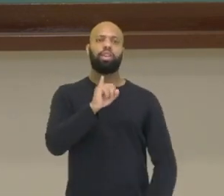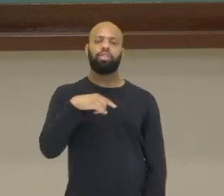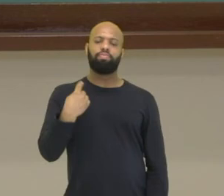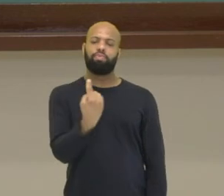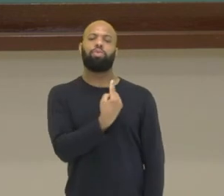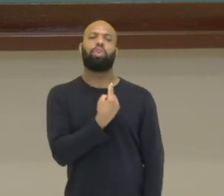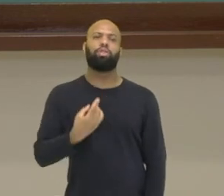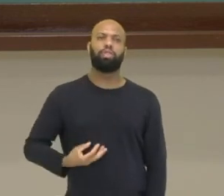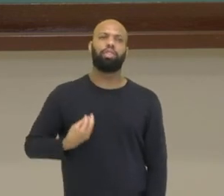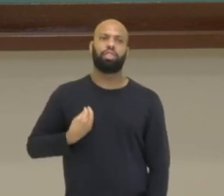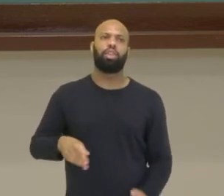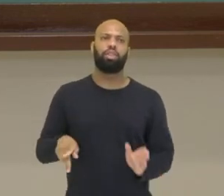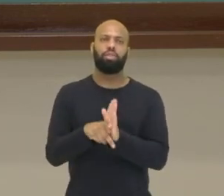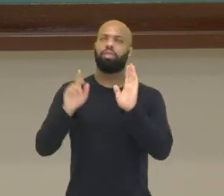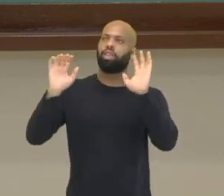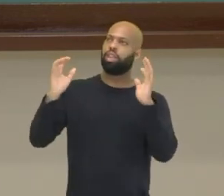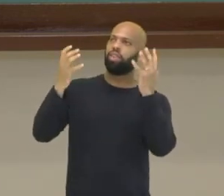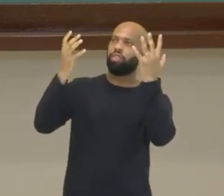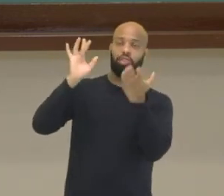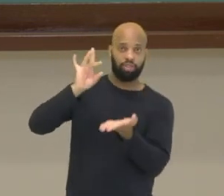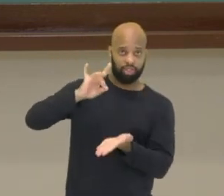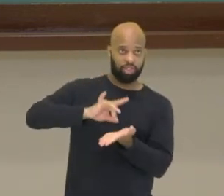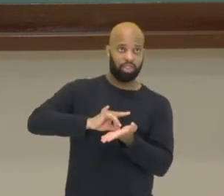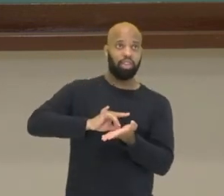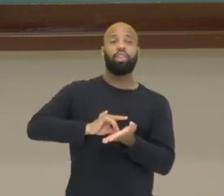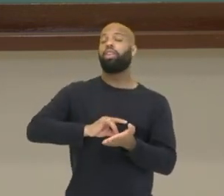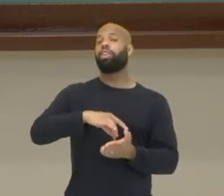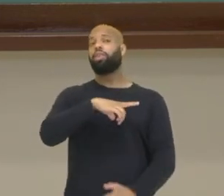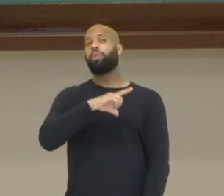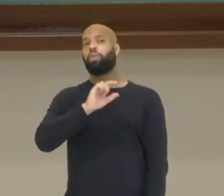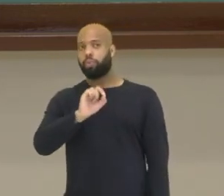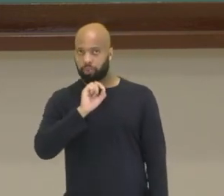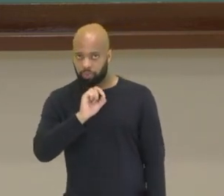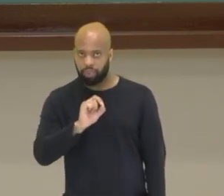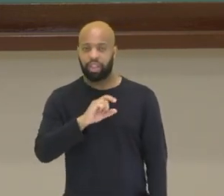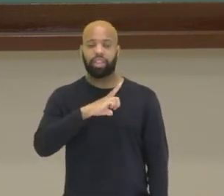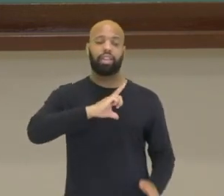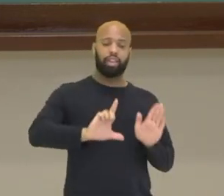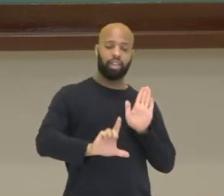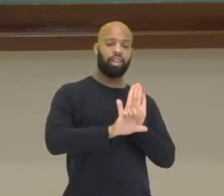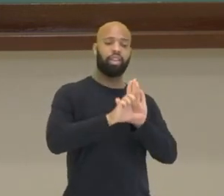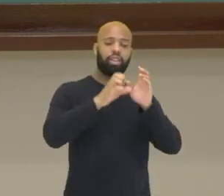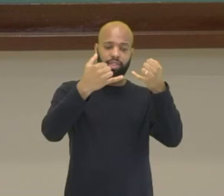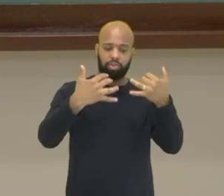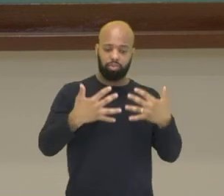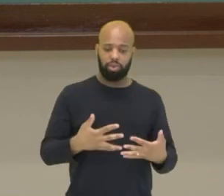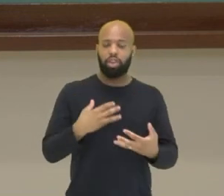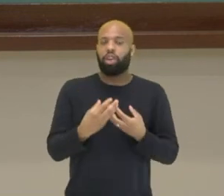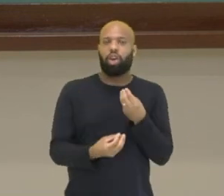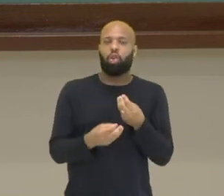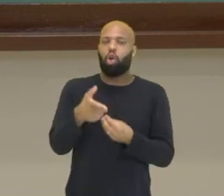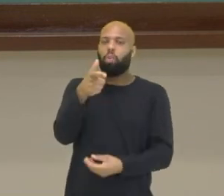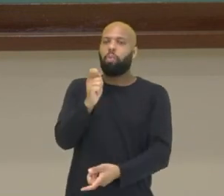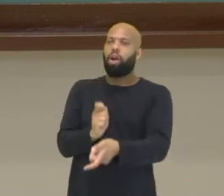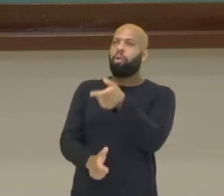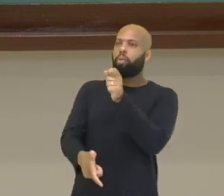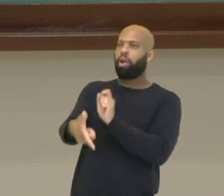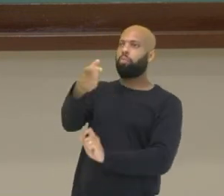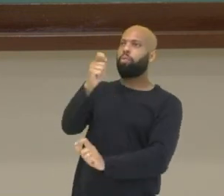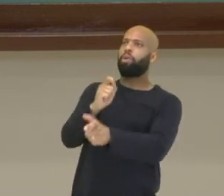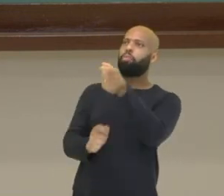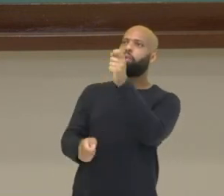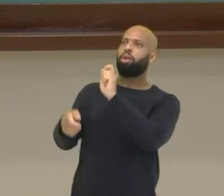em uma cerimônia oficial, nós temos, portanto, uma legislação que diz sobre esse hasteamento da bandeira e